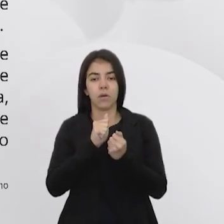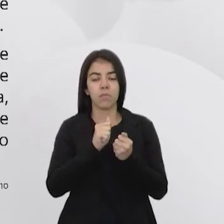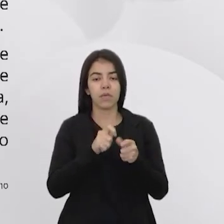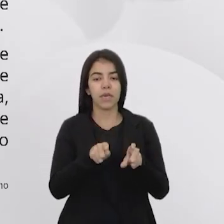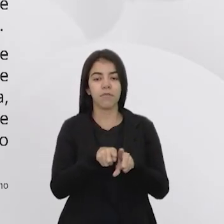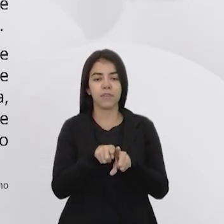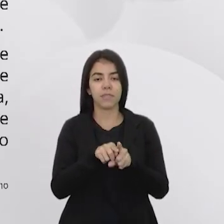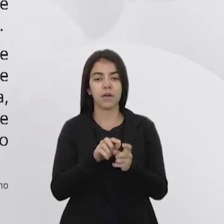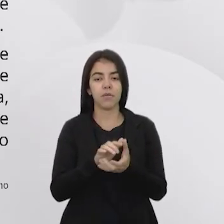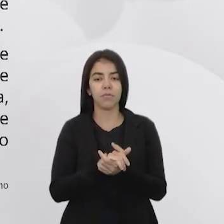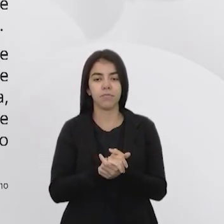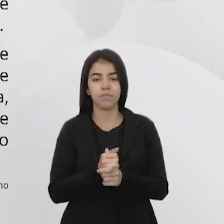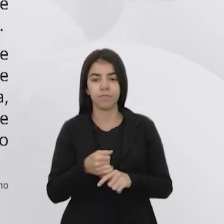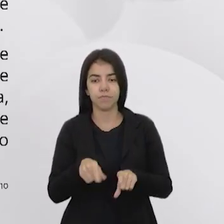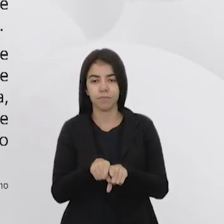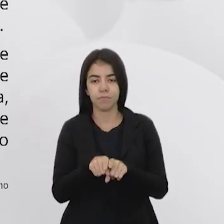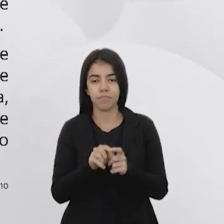e